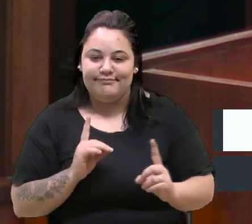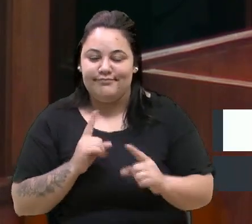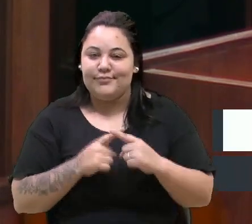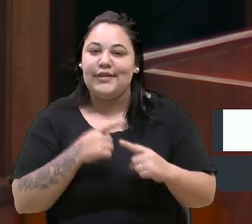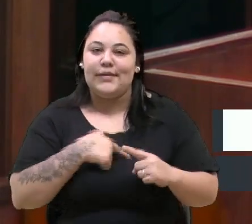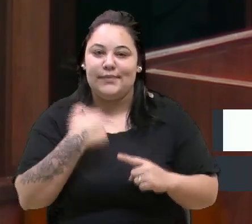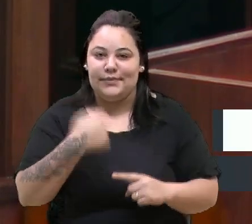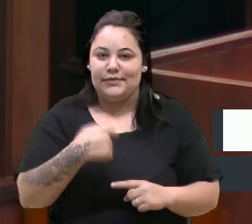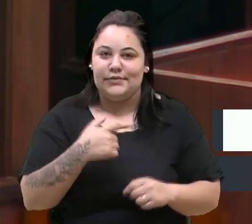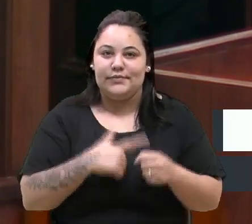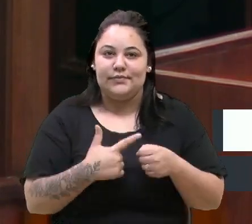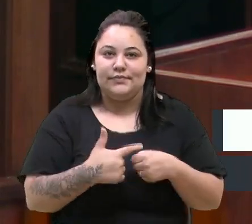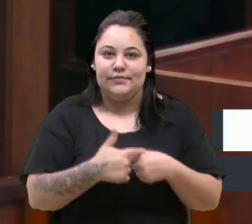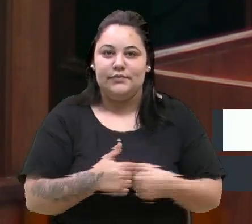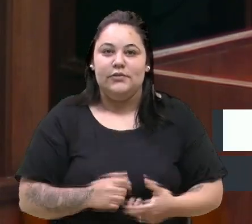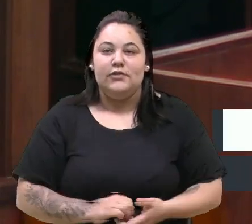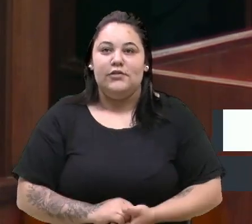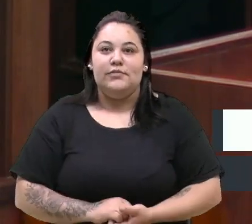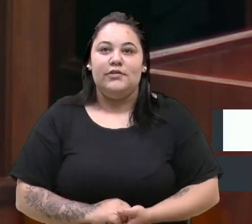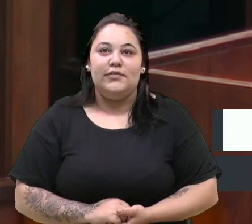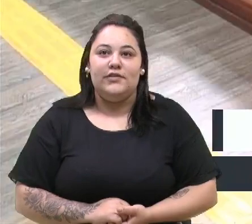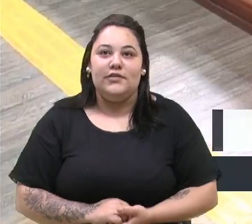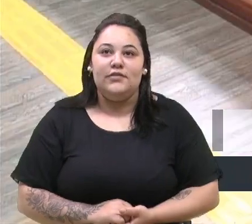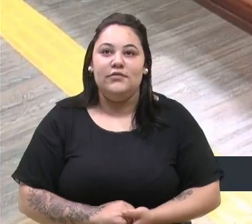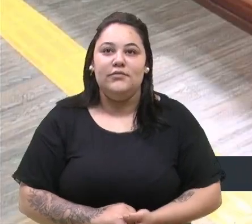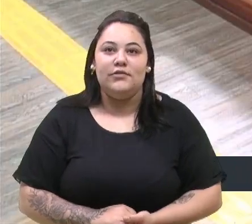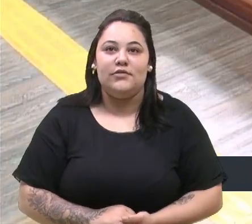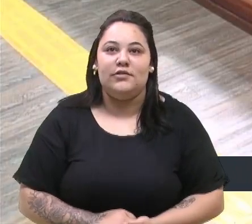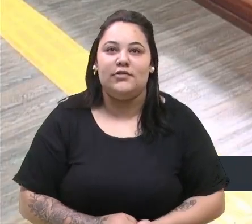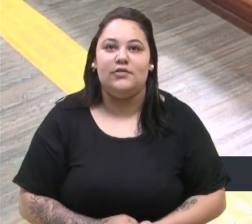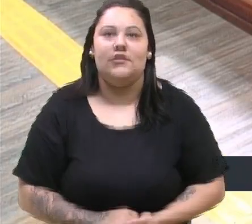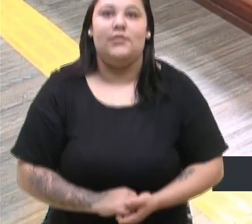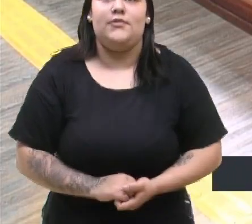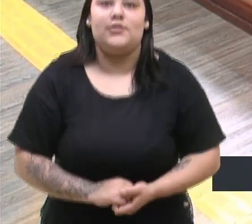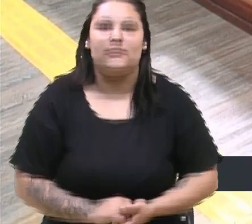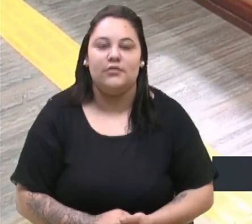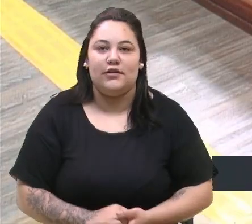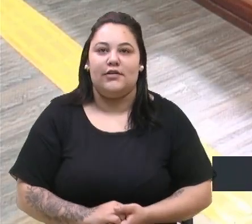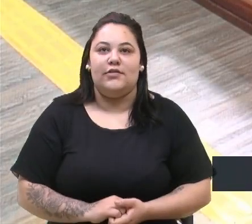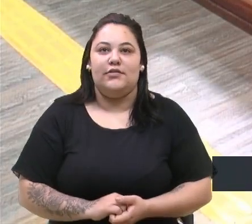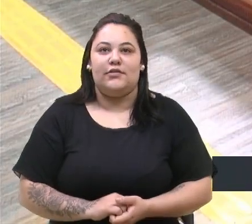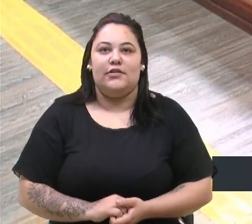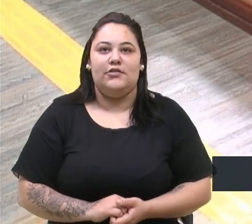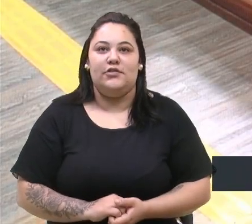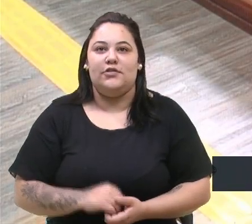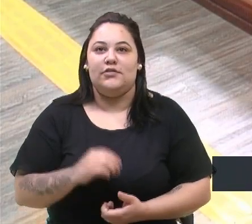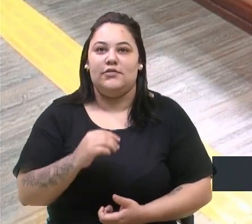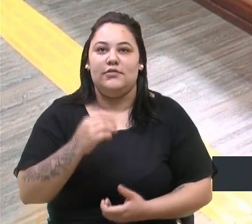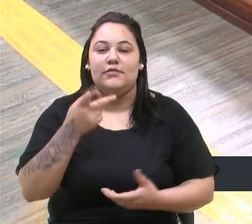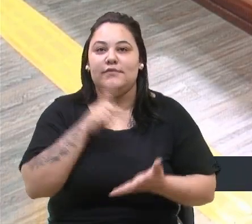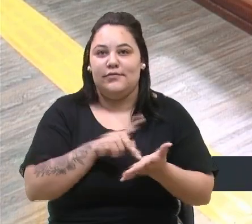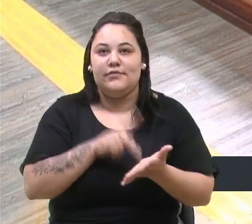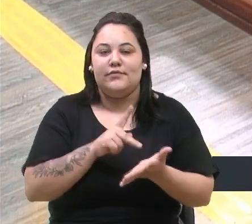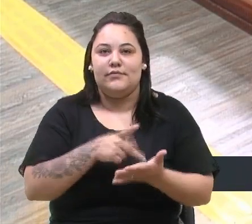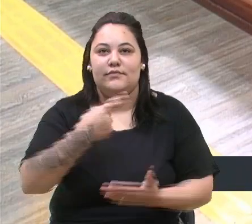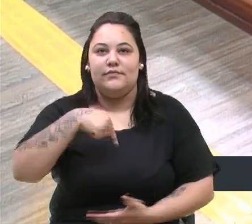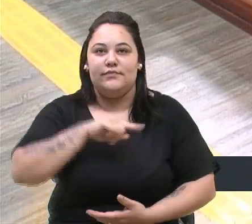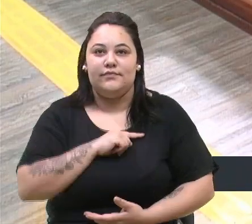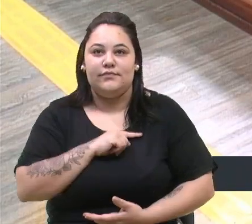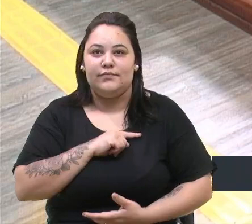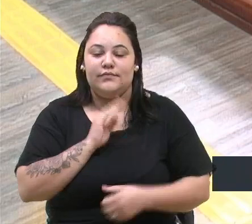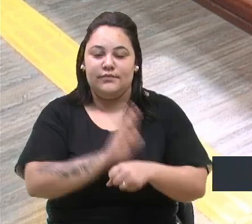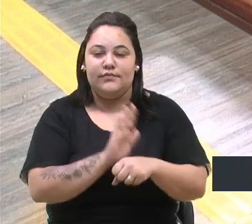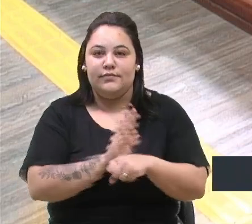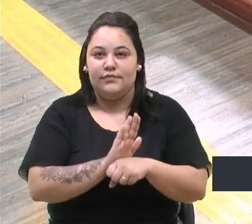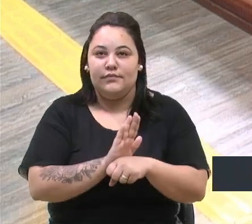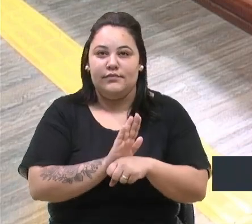A sua parte, vereador Bressan. Obrigado, vereador Clóvis Xuxa, e realmente aqui mais é para ajudar até o senhor na